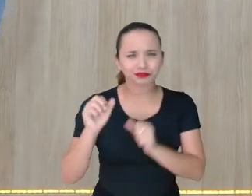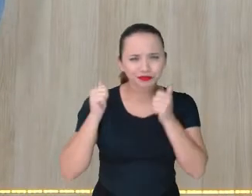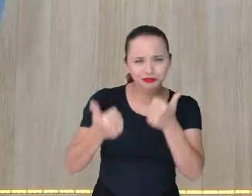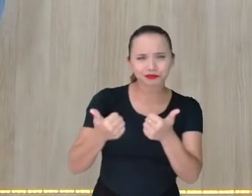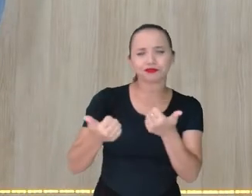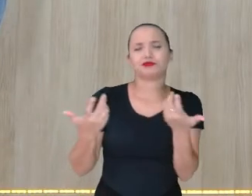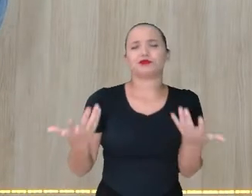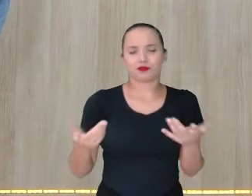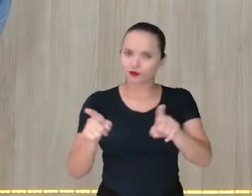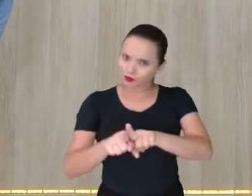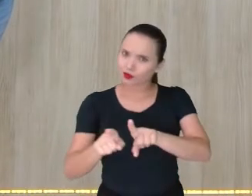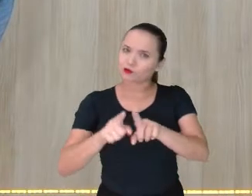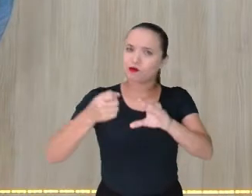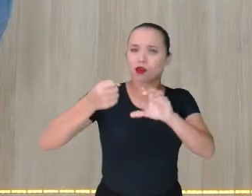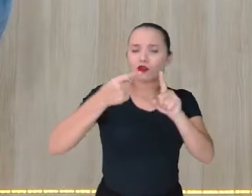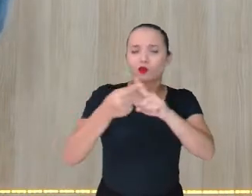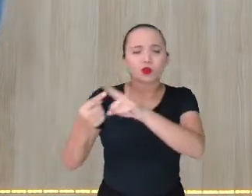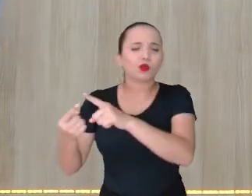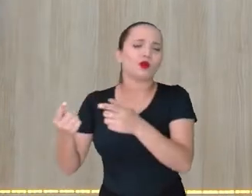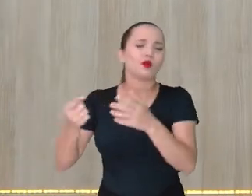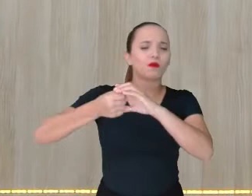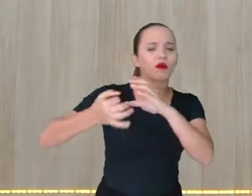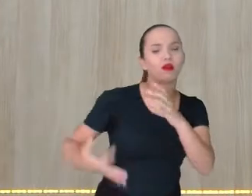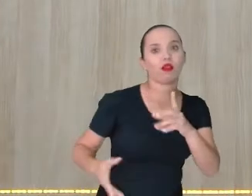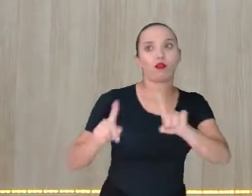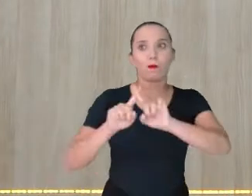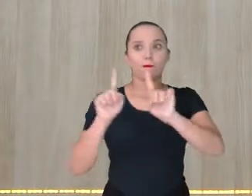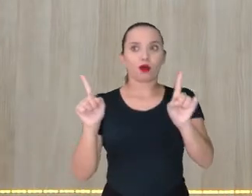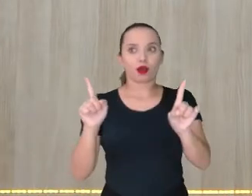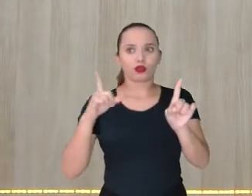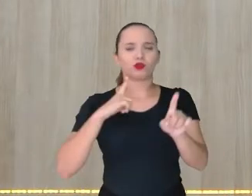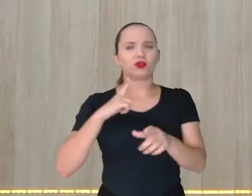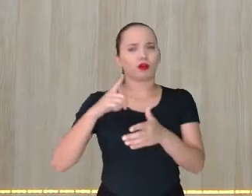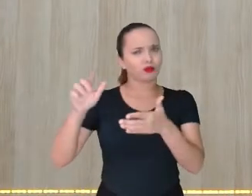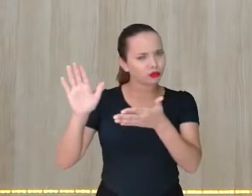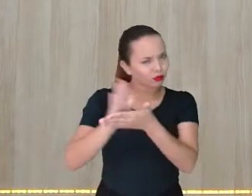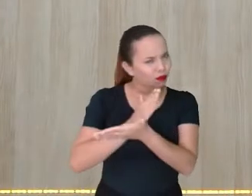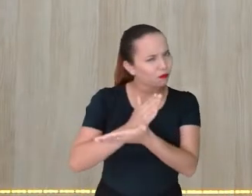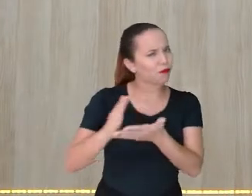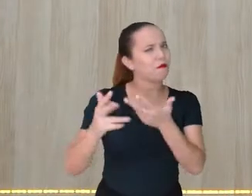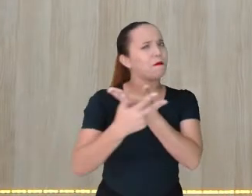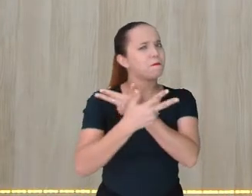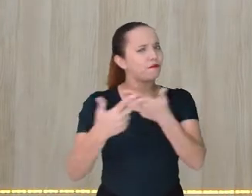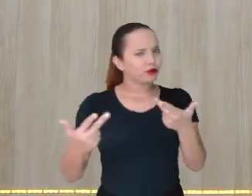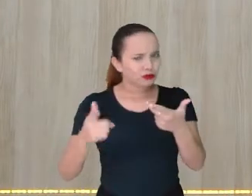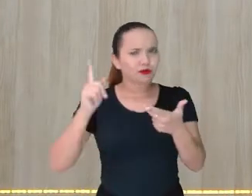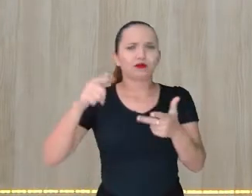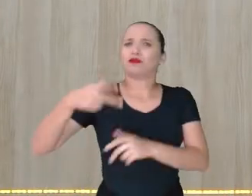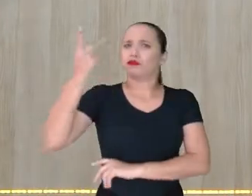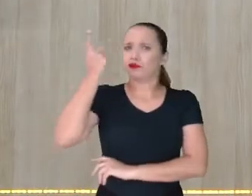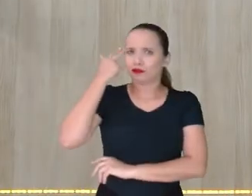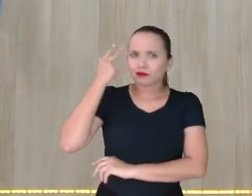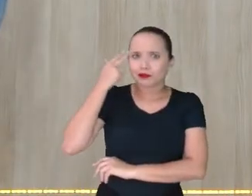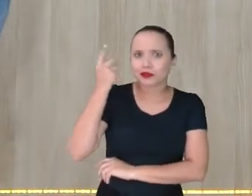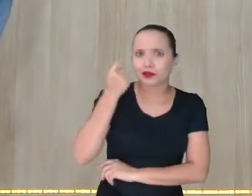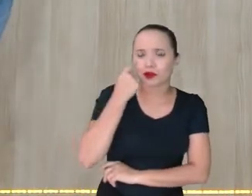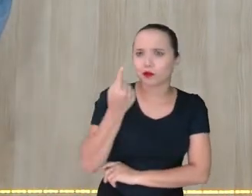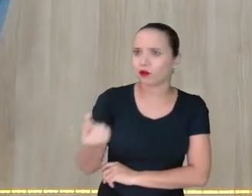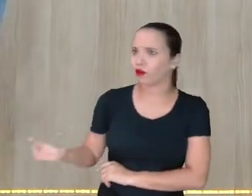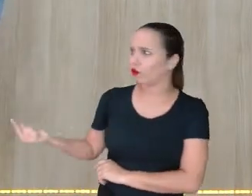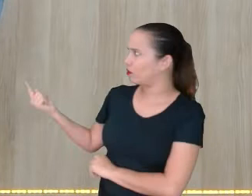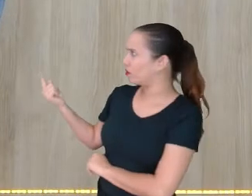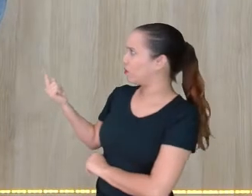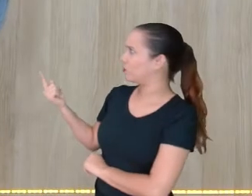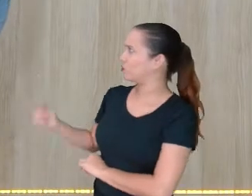classificação, inclusive, mas temos algumas características em comum. Que características em comum são